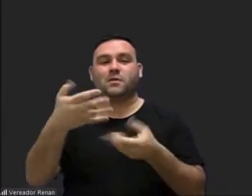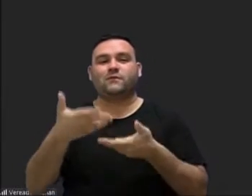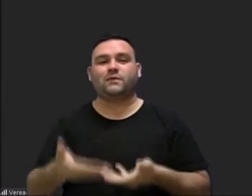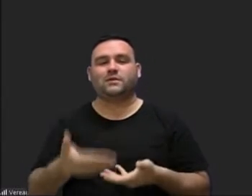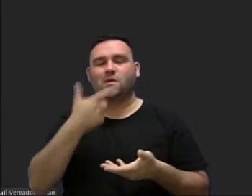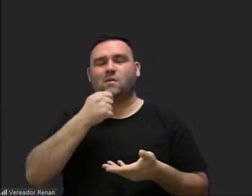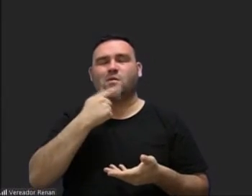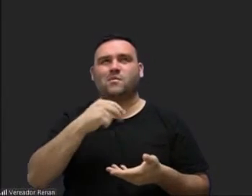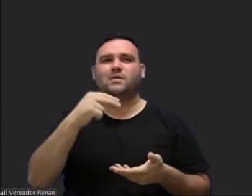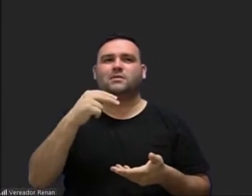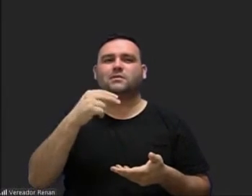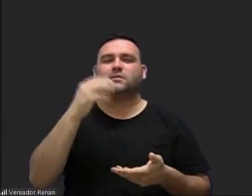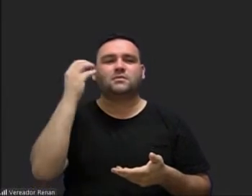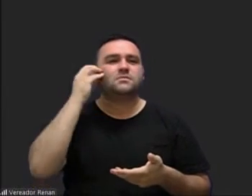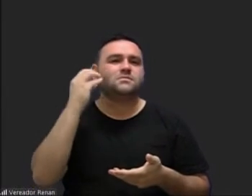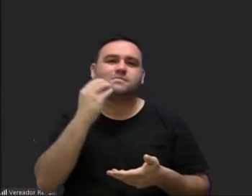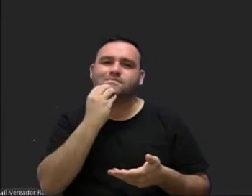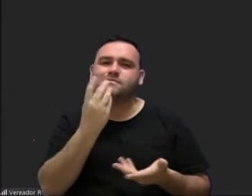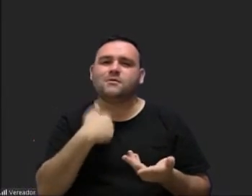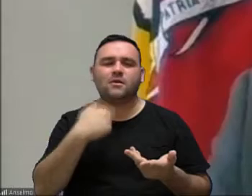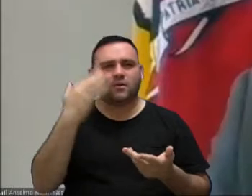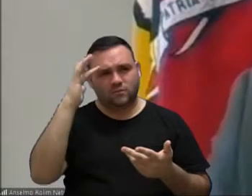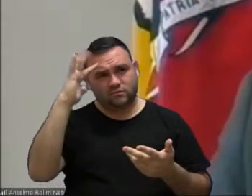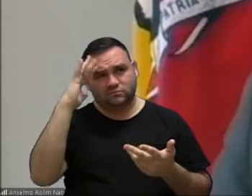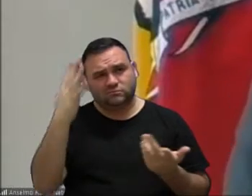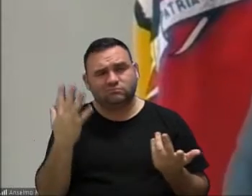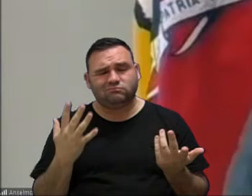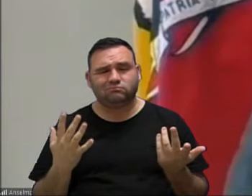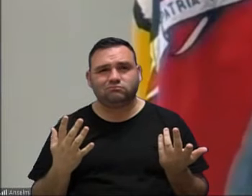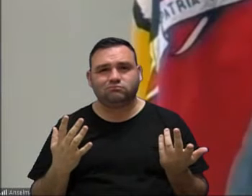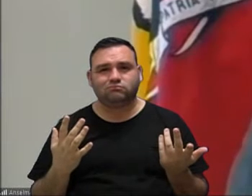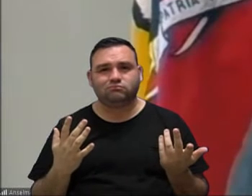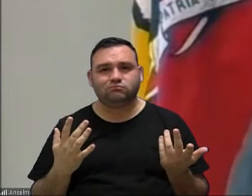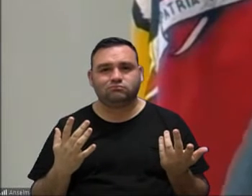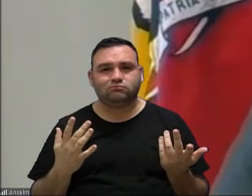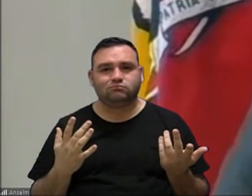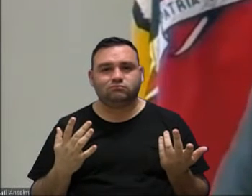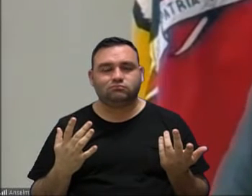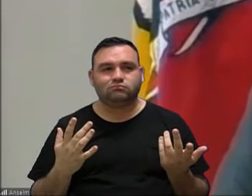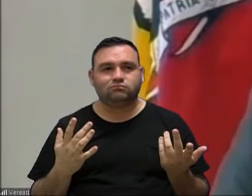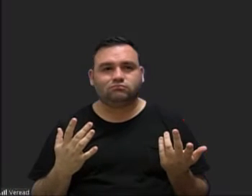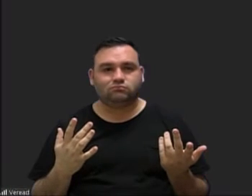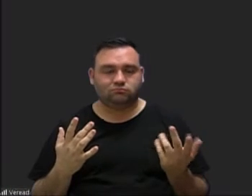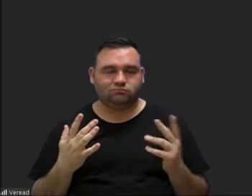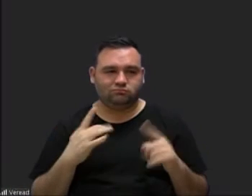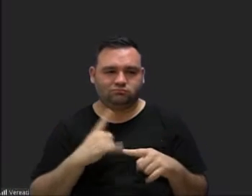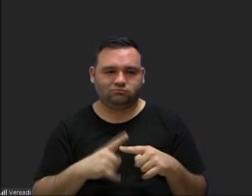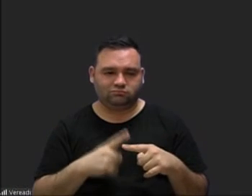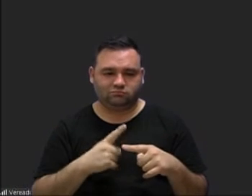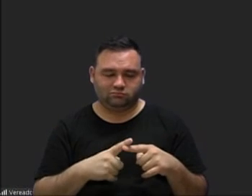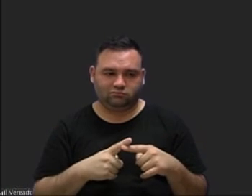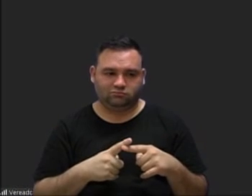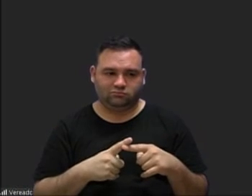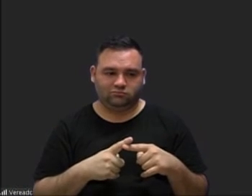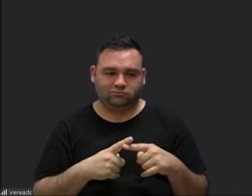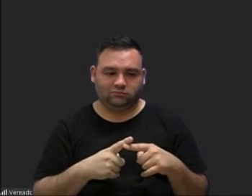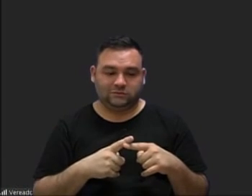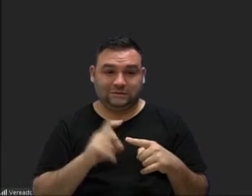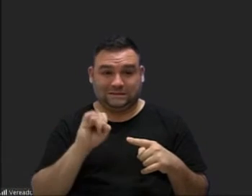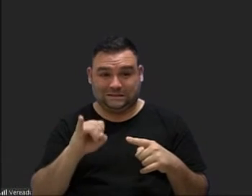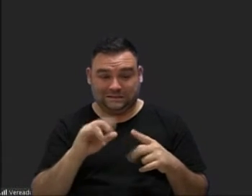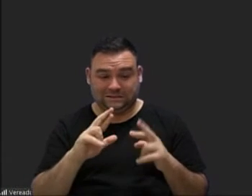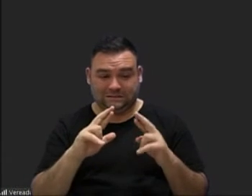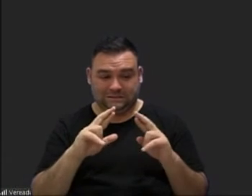presidente eu considero que uma vez que se a sessão fosse